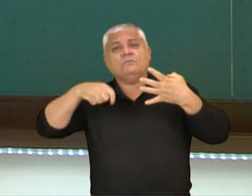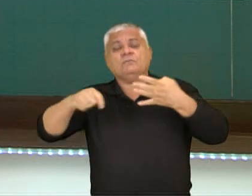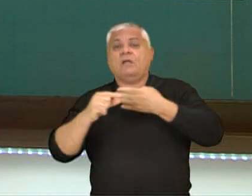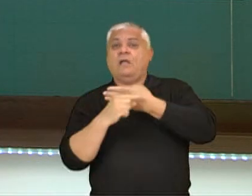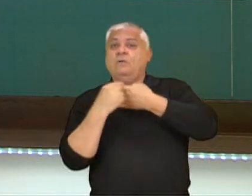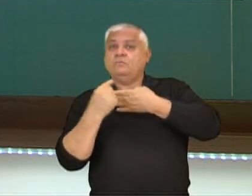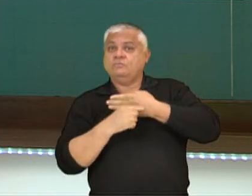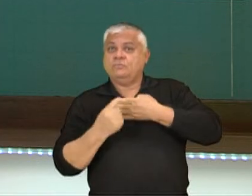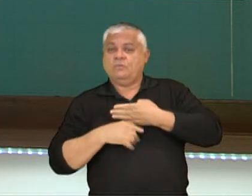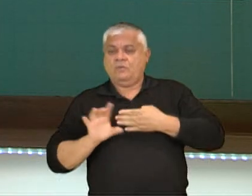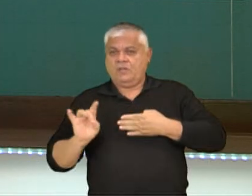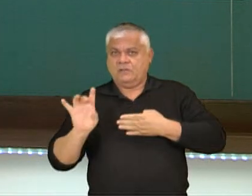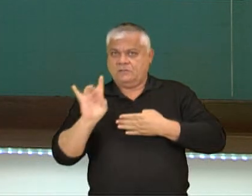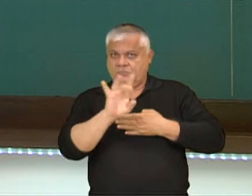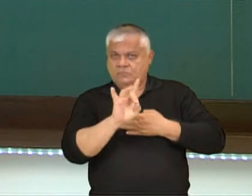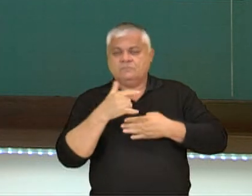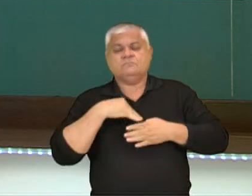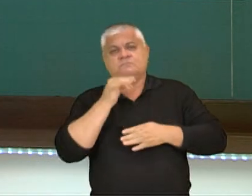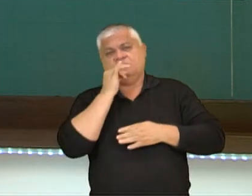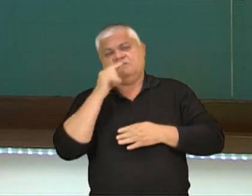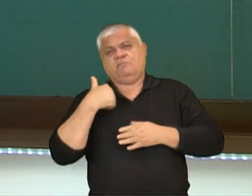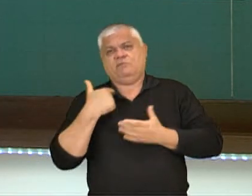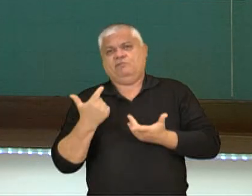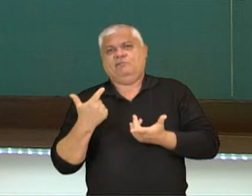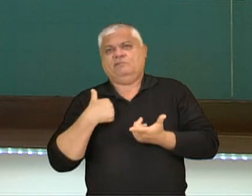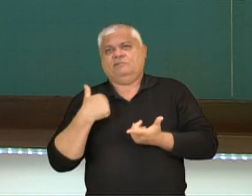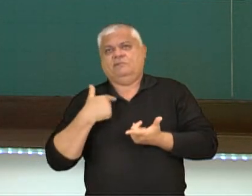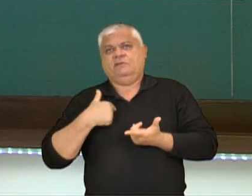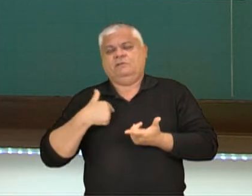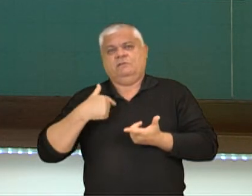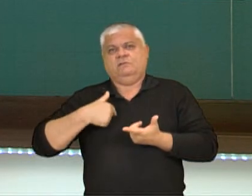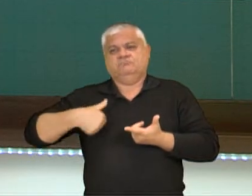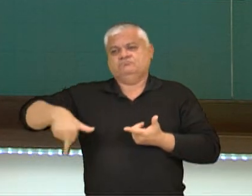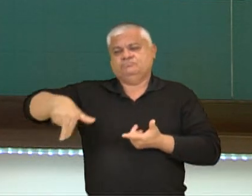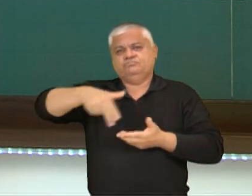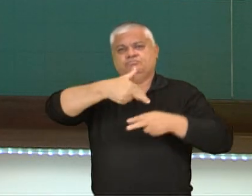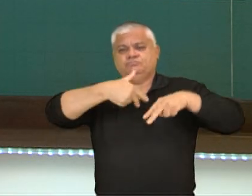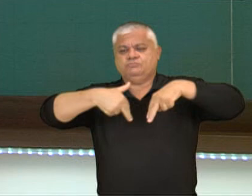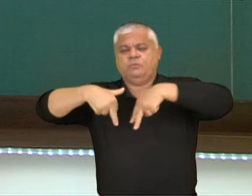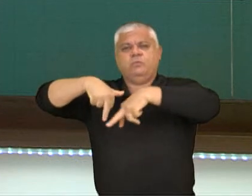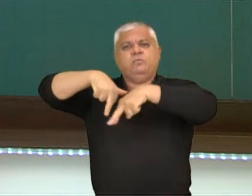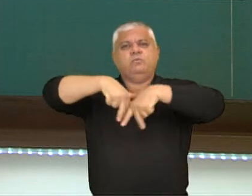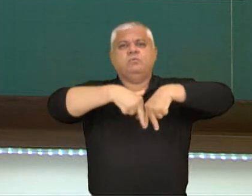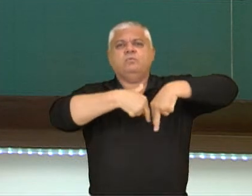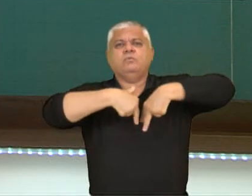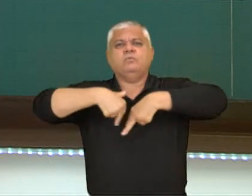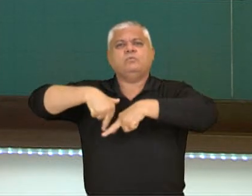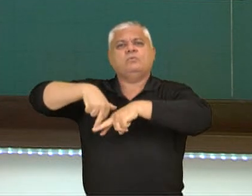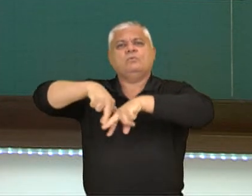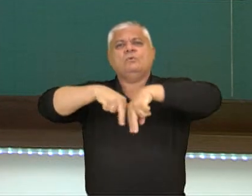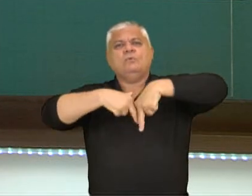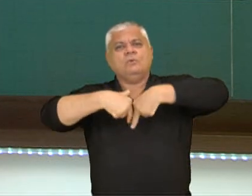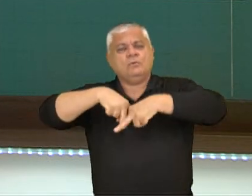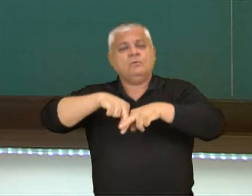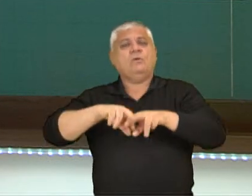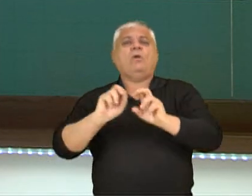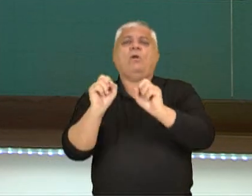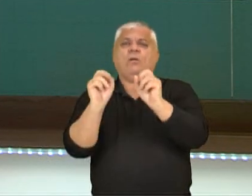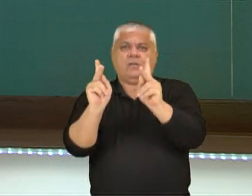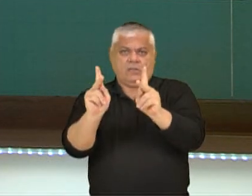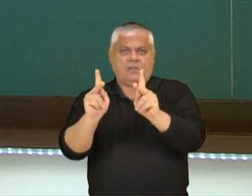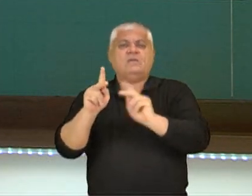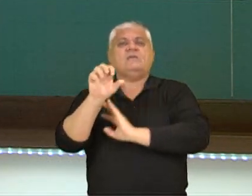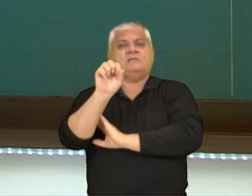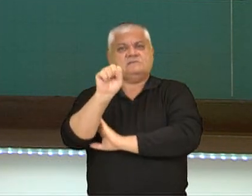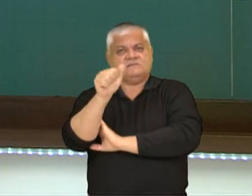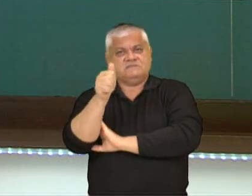autores. Isso não quer dizer que eu faço uma dança de salão, você faz dança de salão. Está dentro de uma classificação. Você pode encaixar a